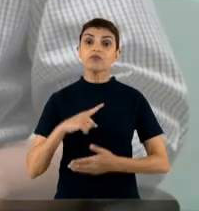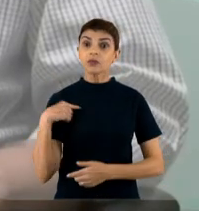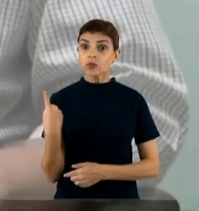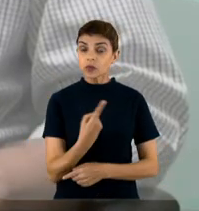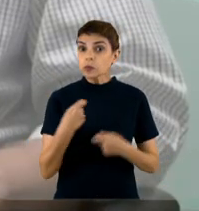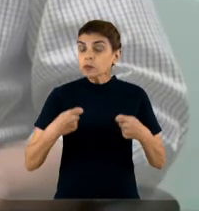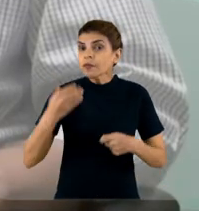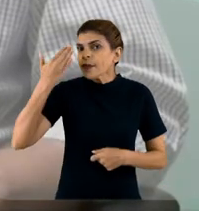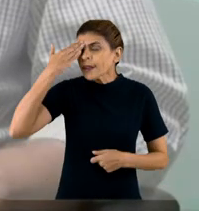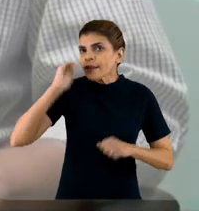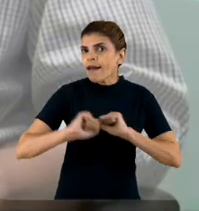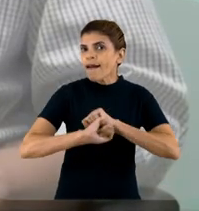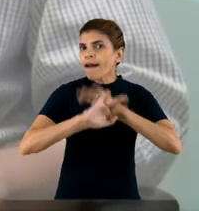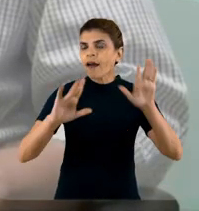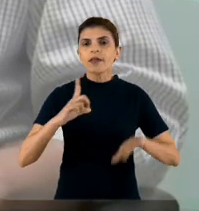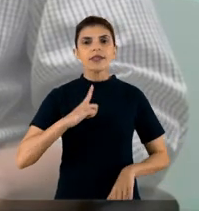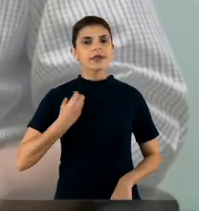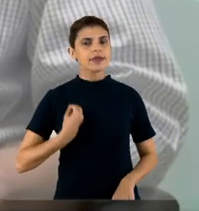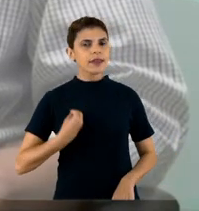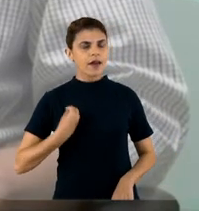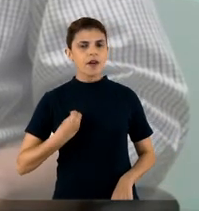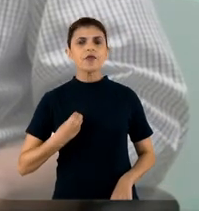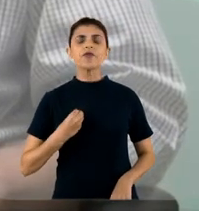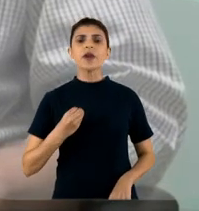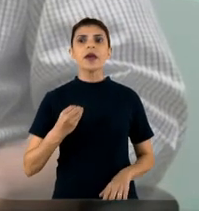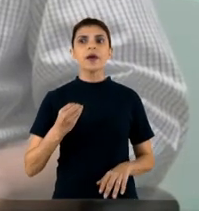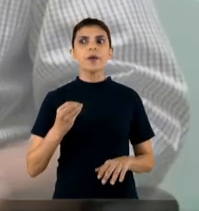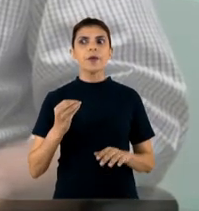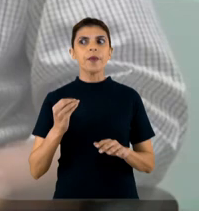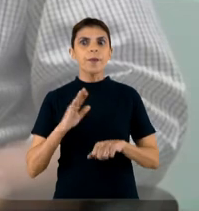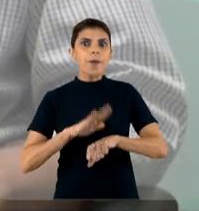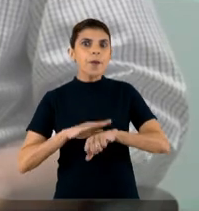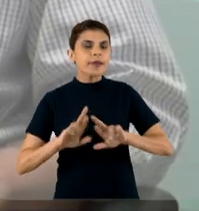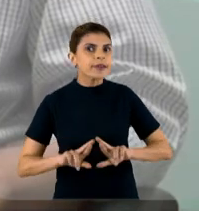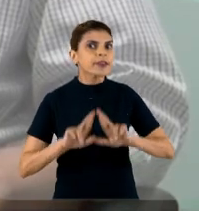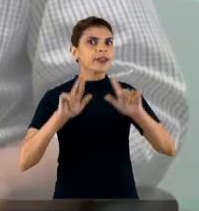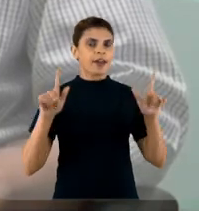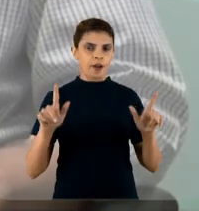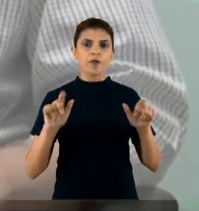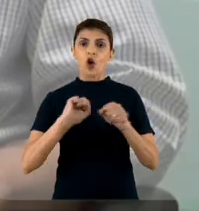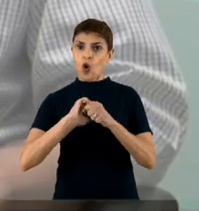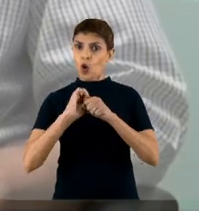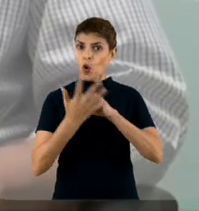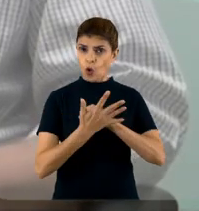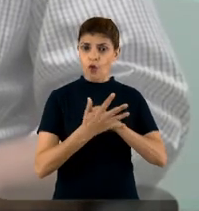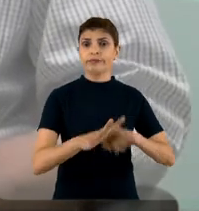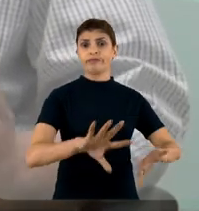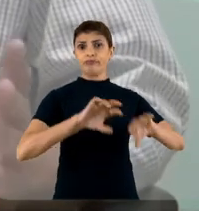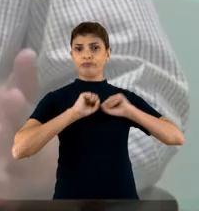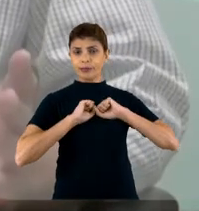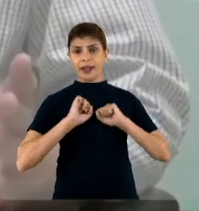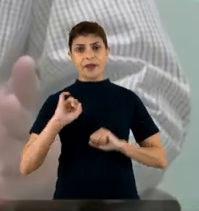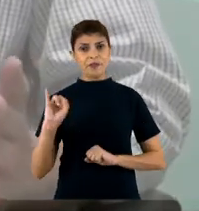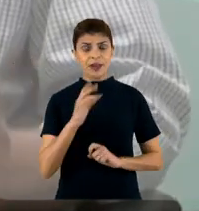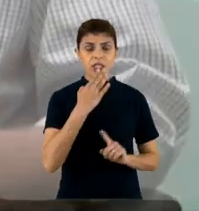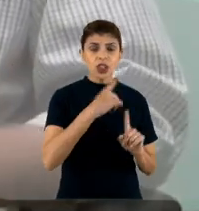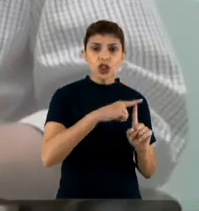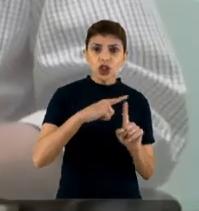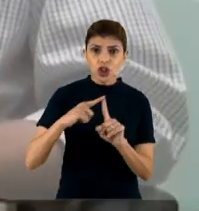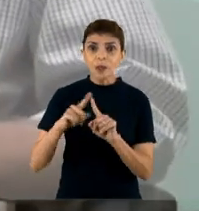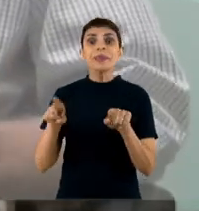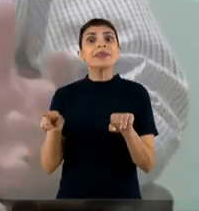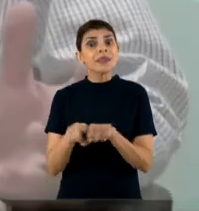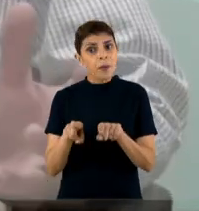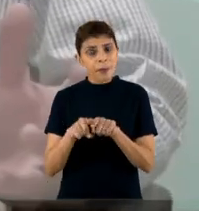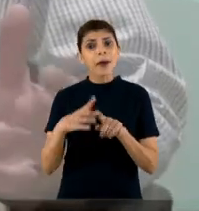é que houve uma mudança, houve um salto que a gente chama de salto de espécie. O coronavírus, além de infectar o ser humano, algumas espécies de coronavírus